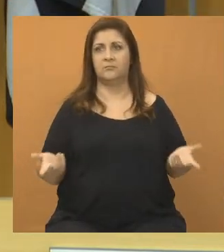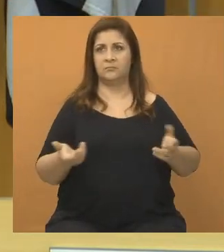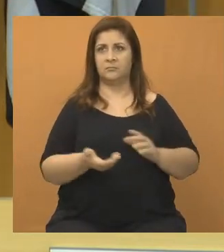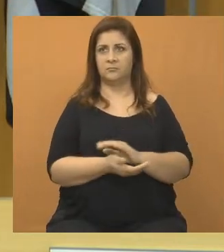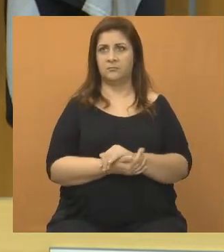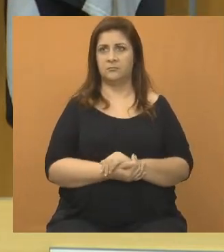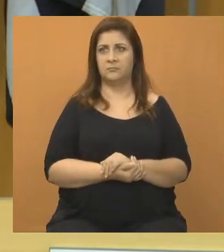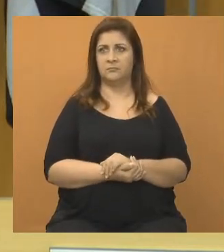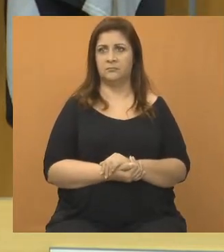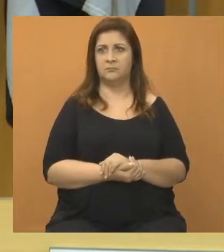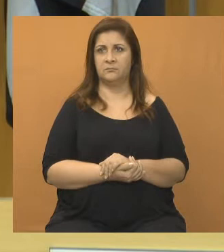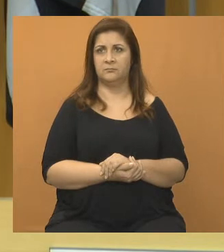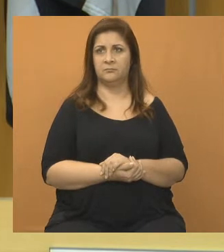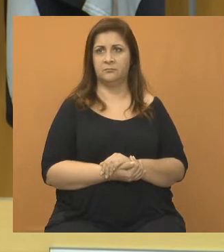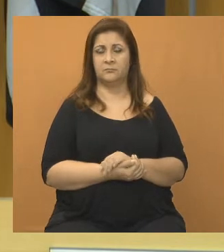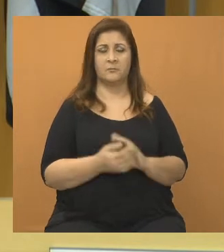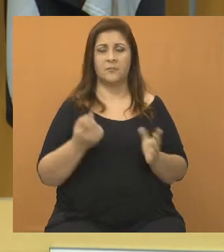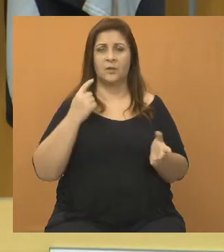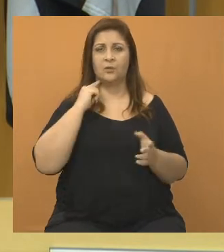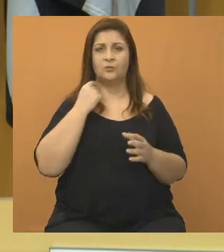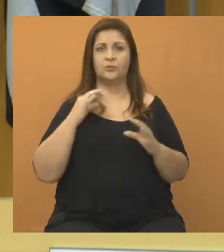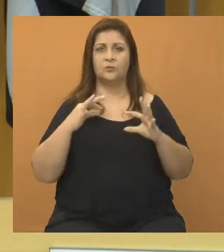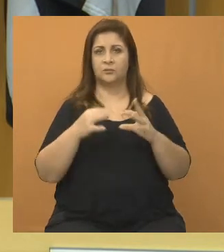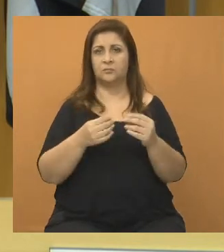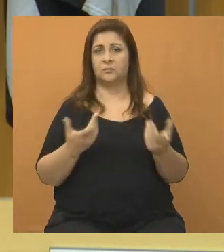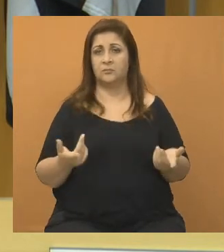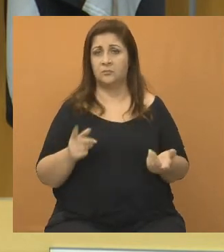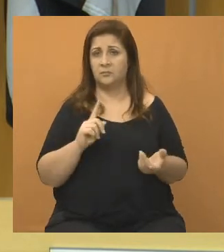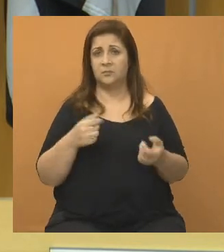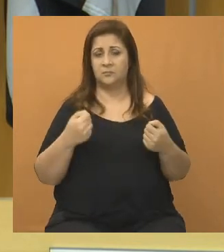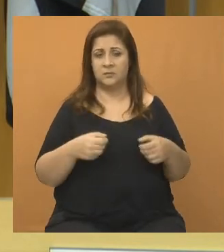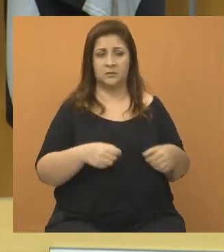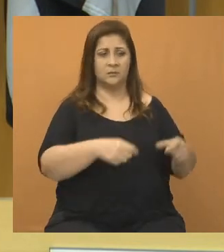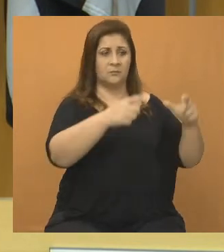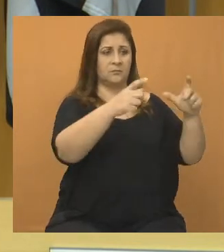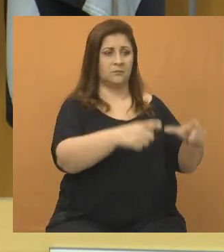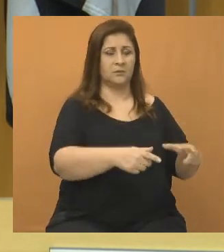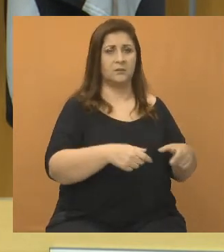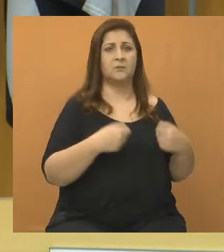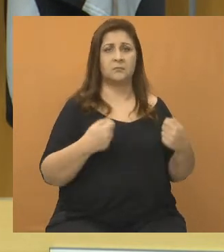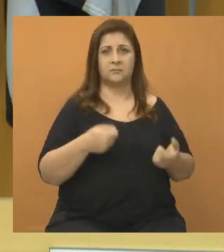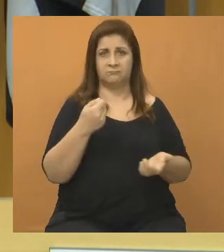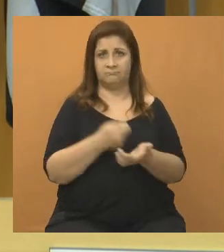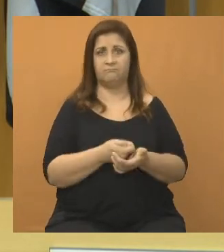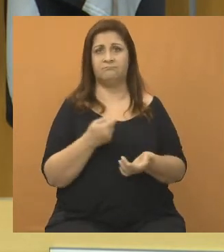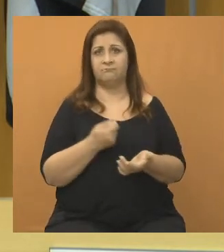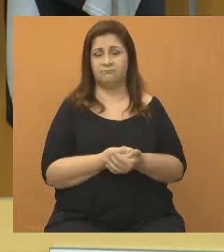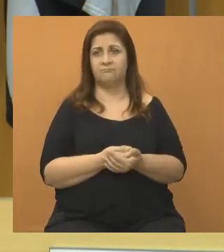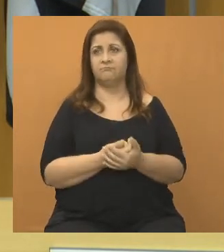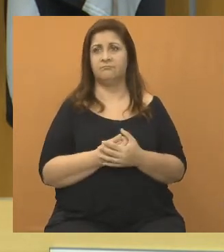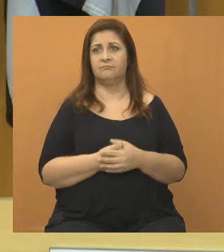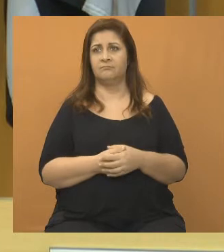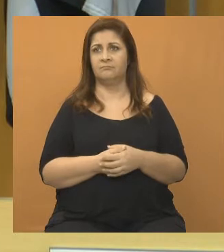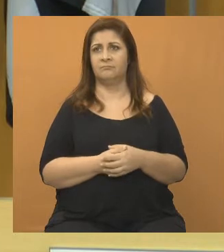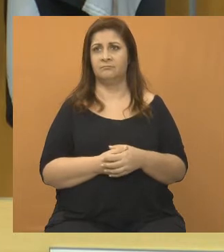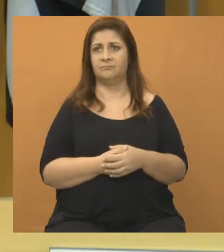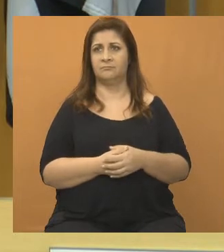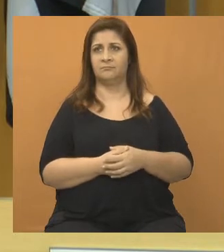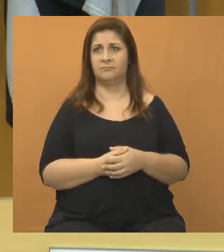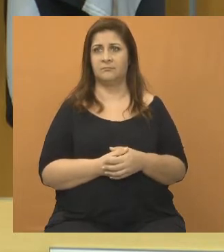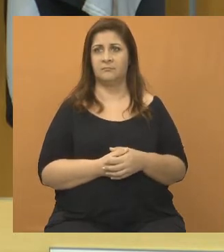pingando pela cidade inteira, sujando a cidade e sem dar o destino adequado. Então, existe um custo elevado também do destino deste